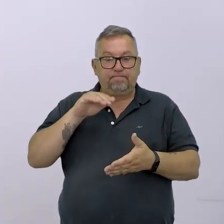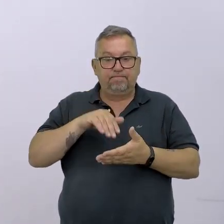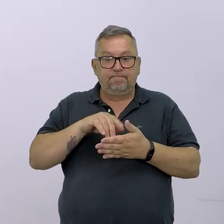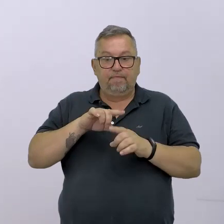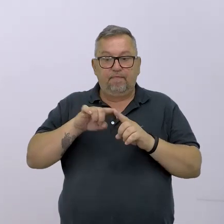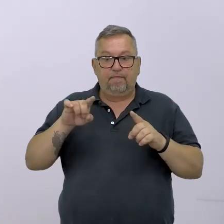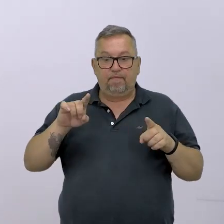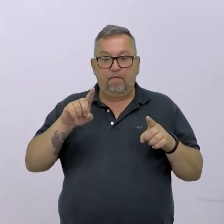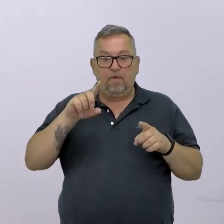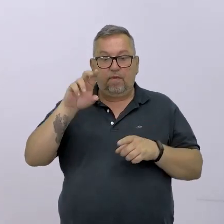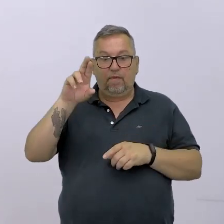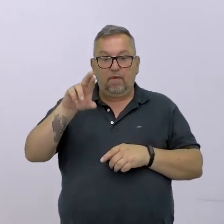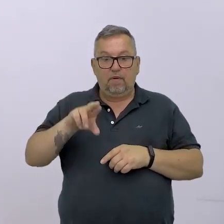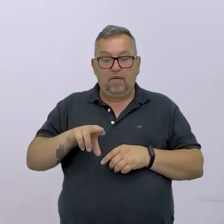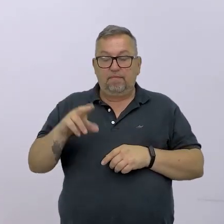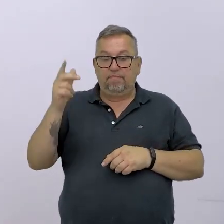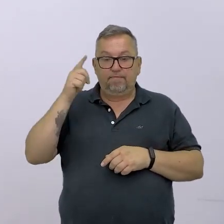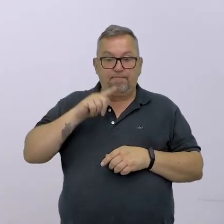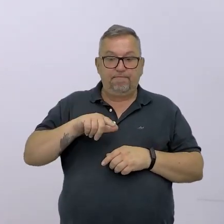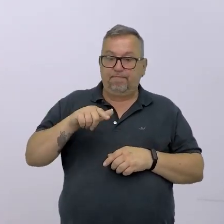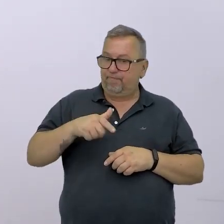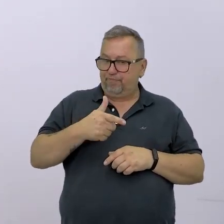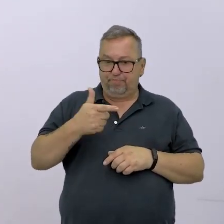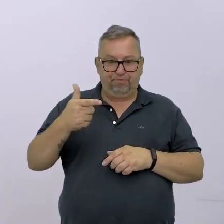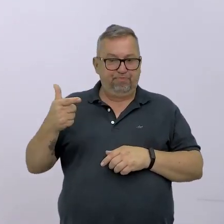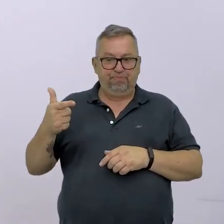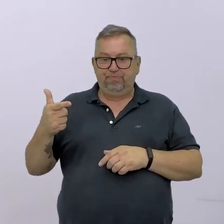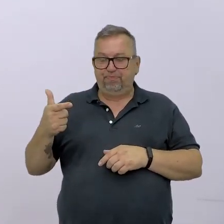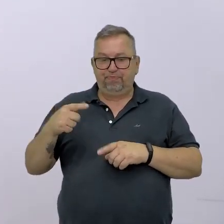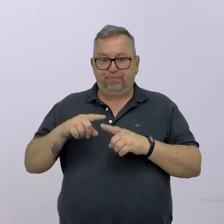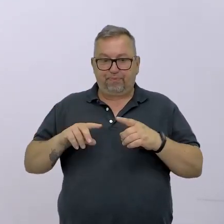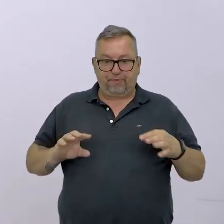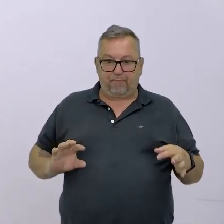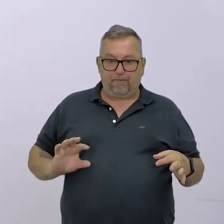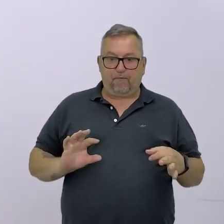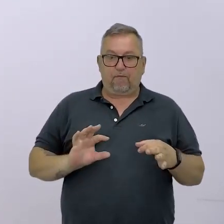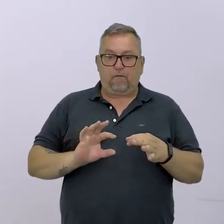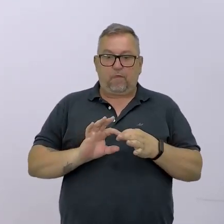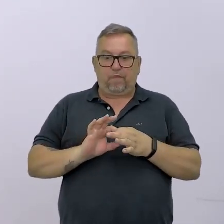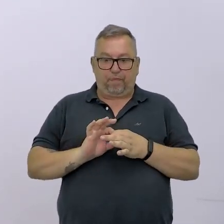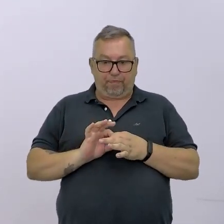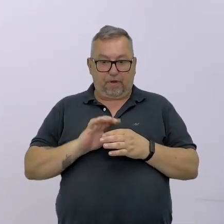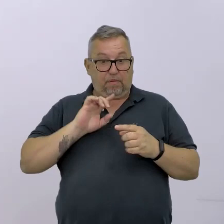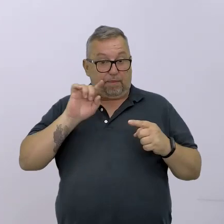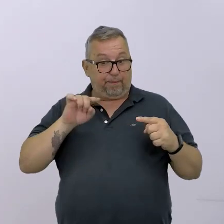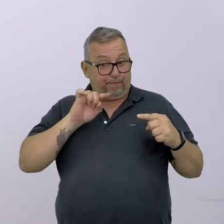mas se essa razão, ela não estiver vinculada a um fim, ou